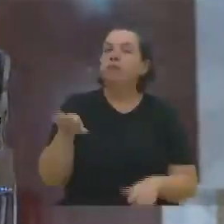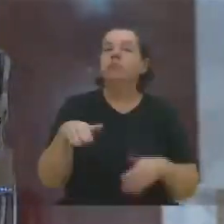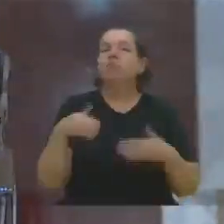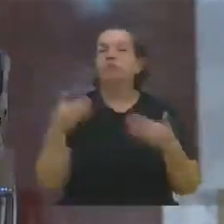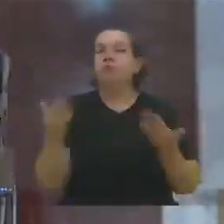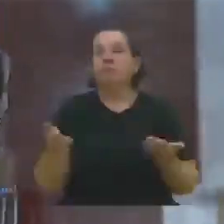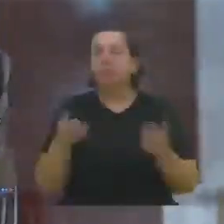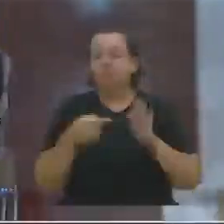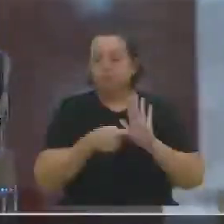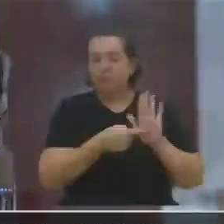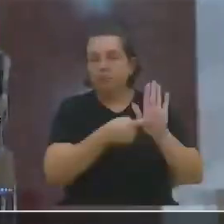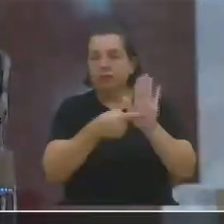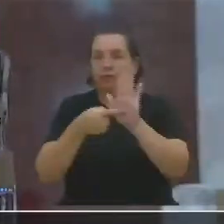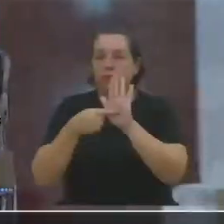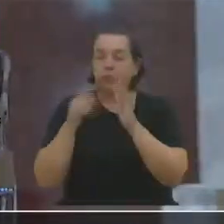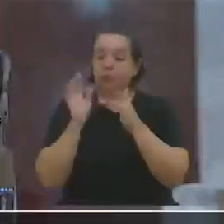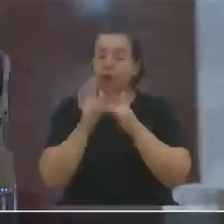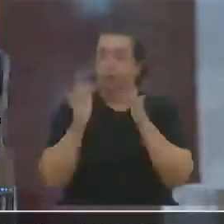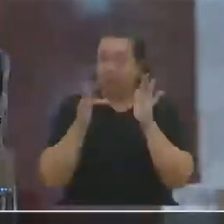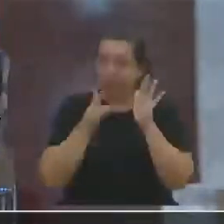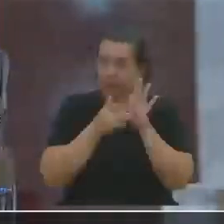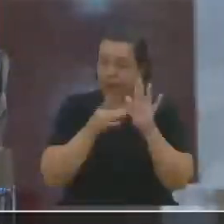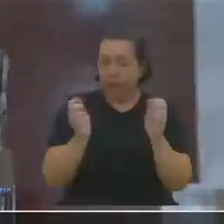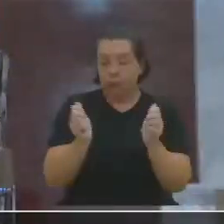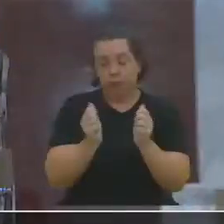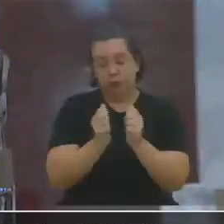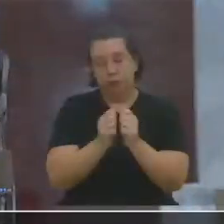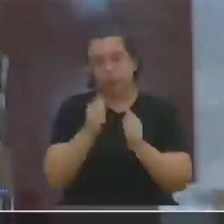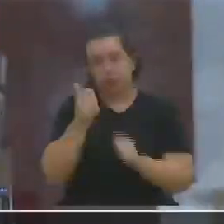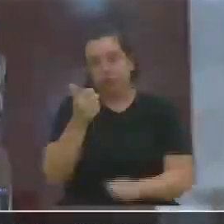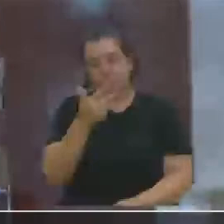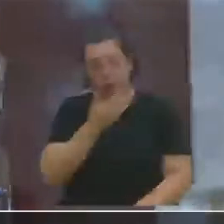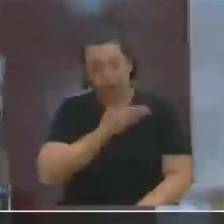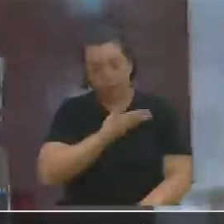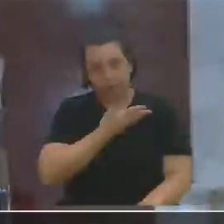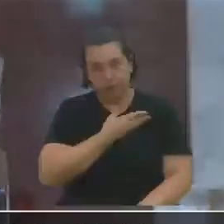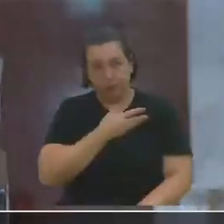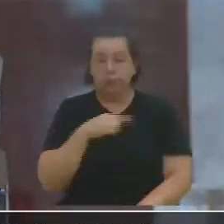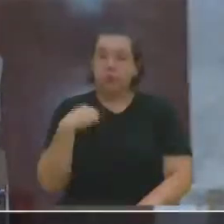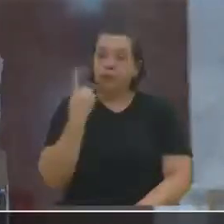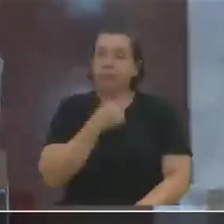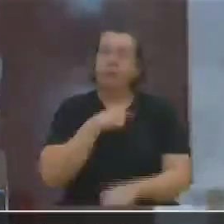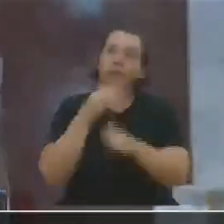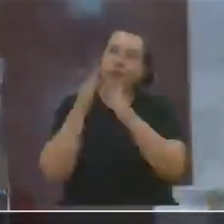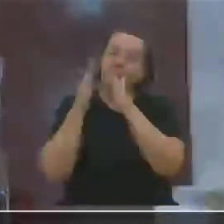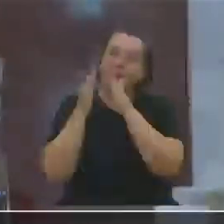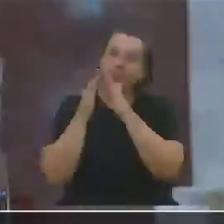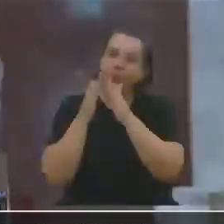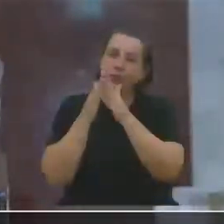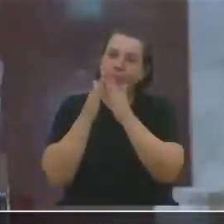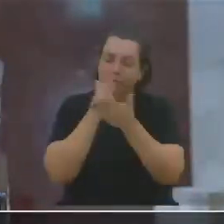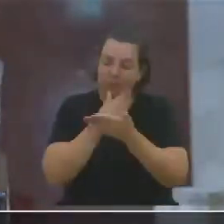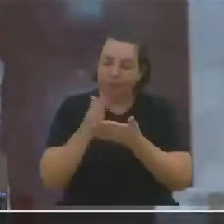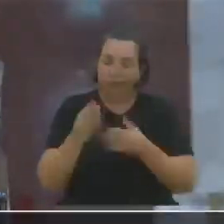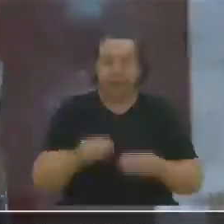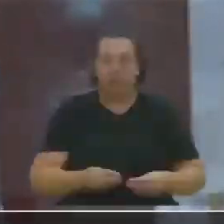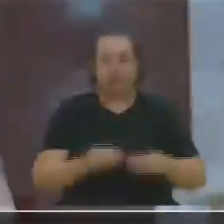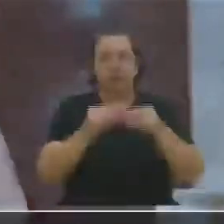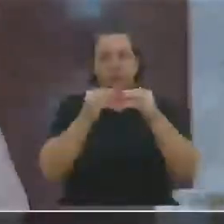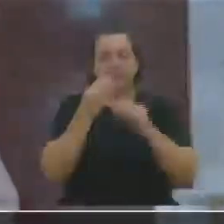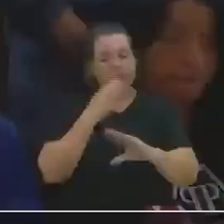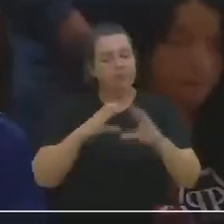a manifestação de Jesus em meio aos discípulos. Vamos invocar a Trindade Santa cantando.